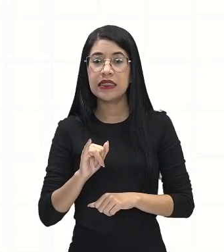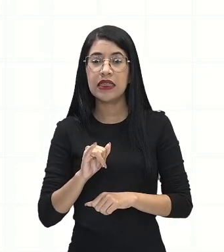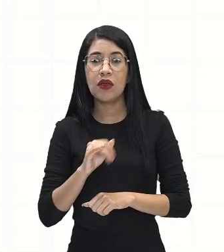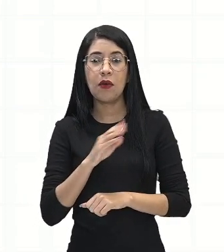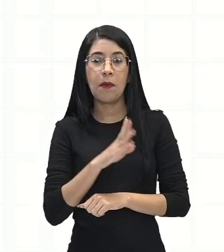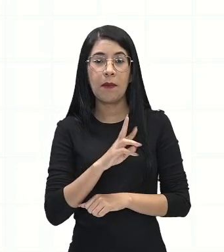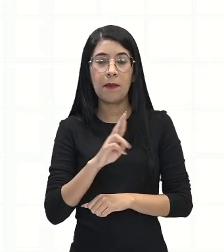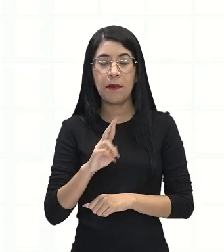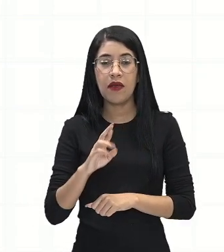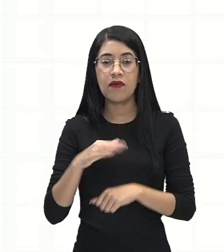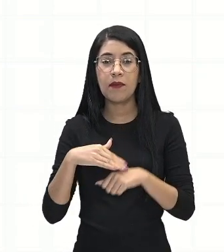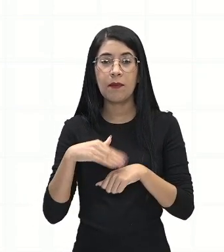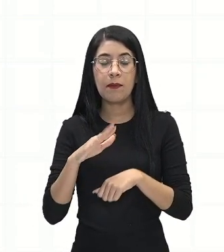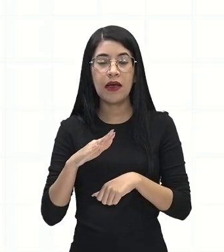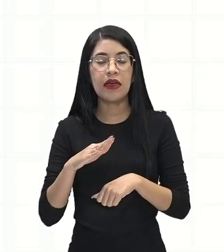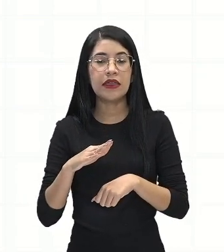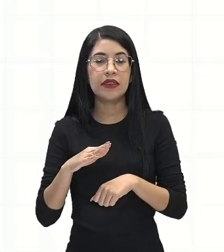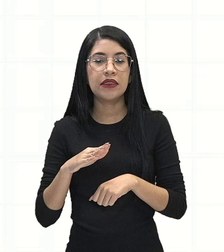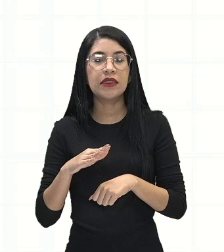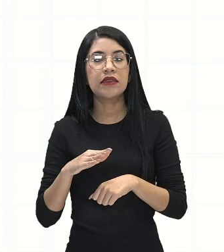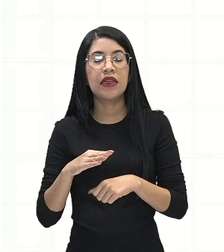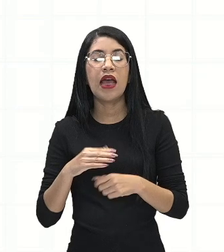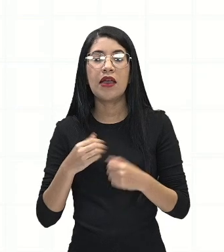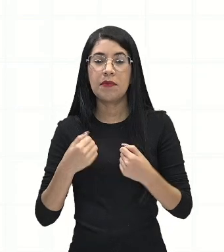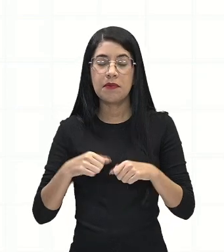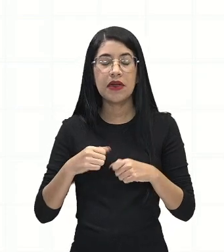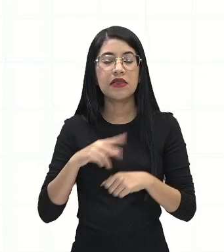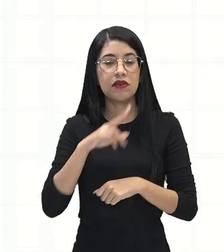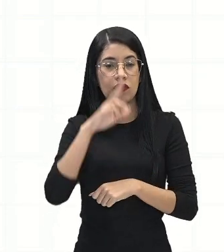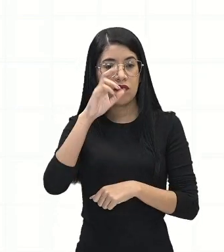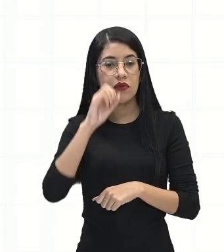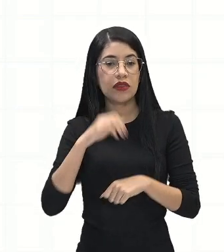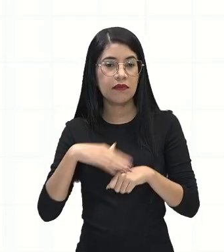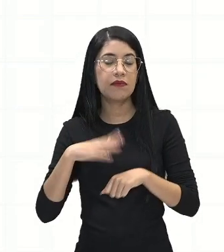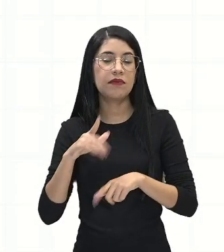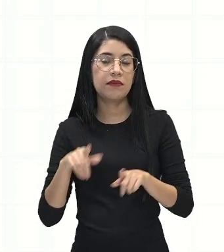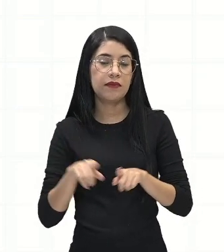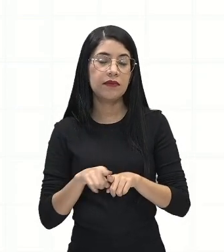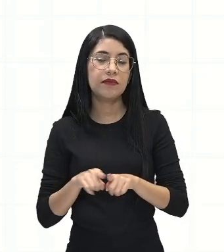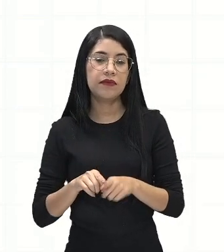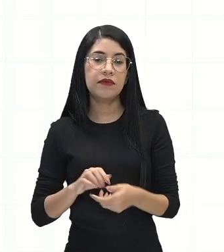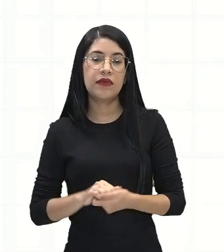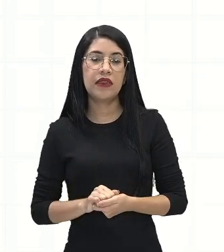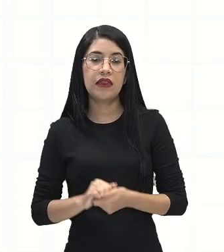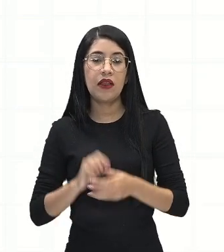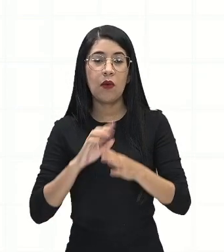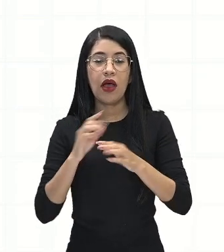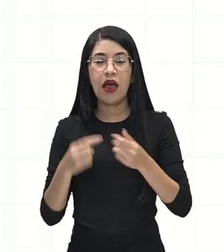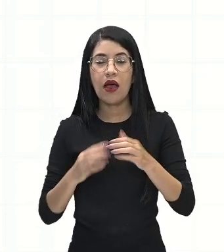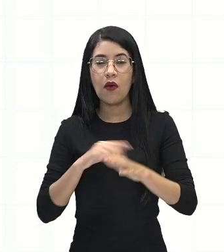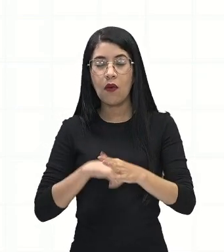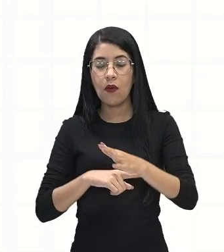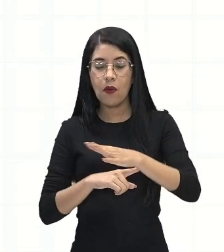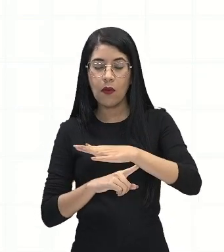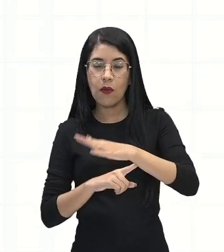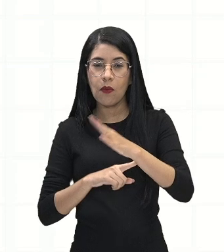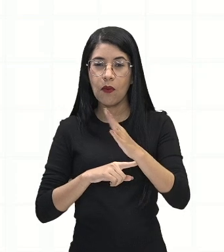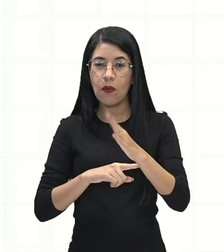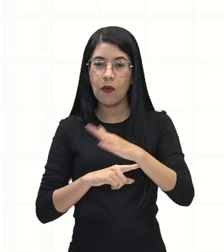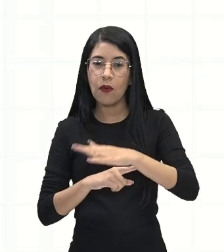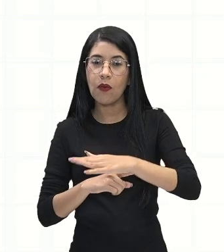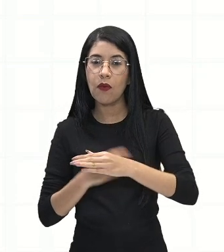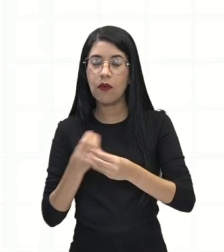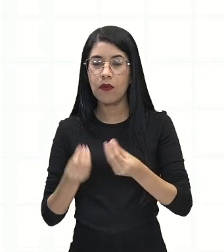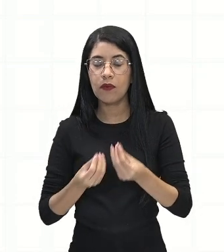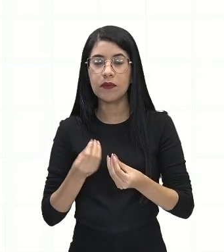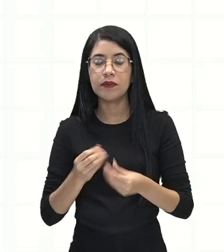resistente for maior, né, aí eu teria que fazer um pouquinho mais de força. Então, a alavanca, ela vai funcionar para quê? Para que essa